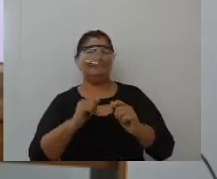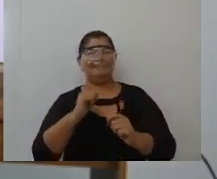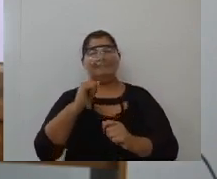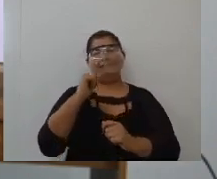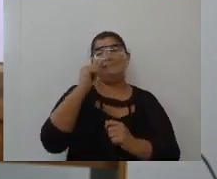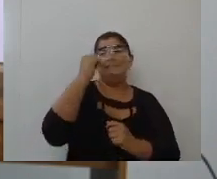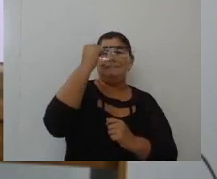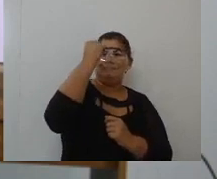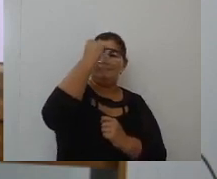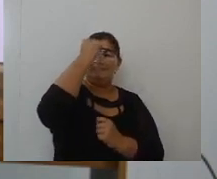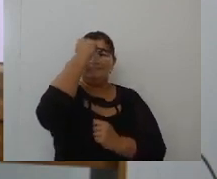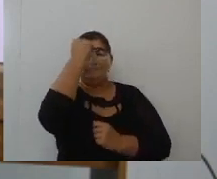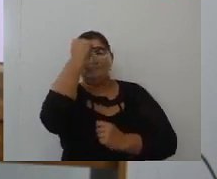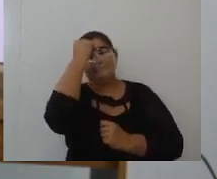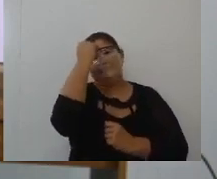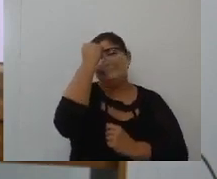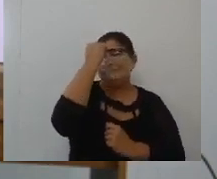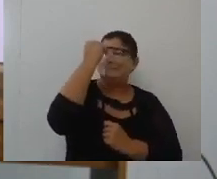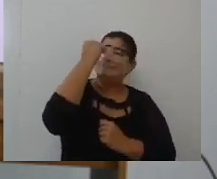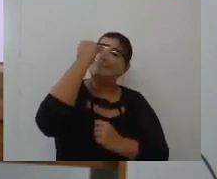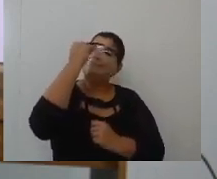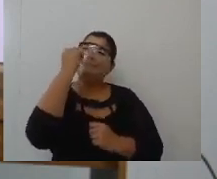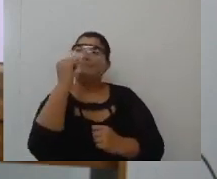Segura. Ainda tem tempo,